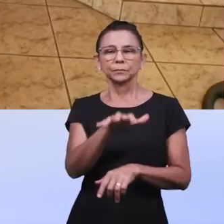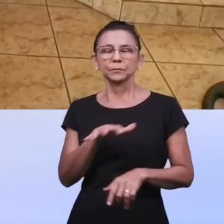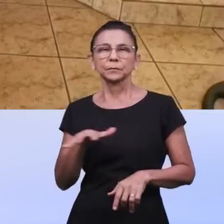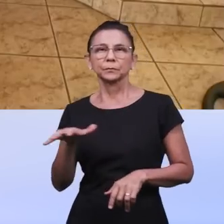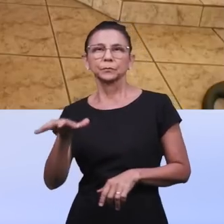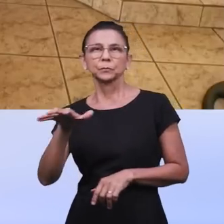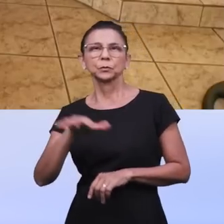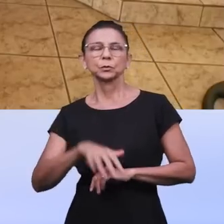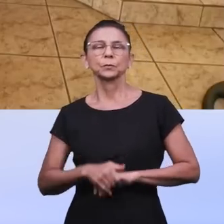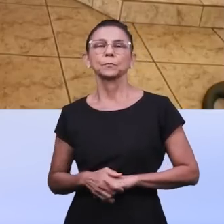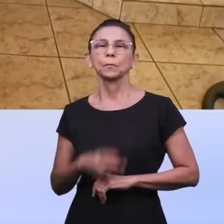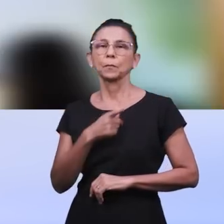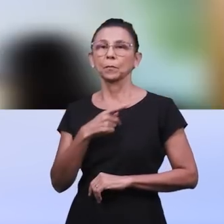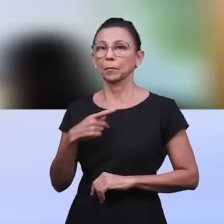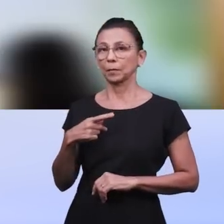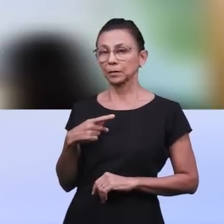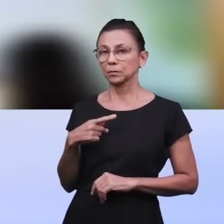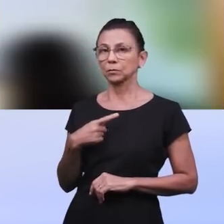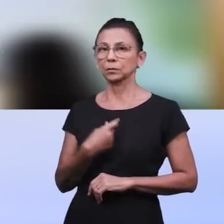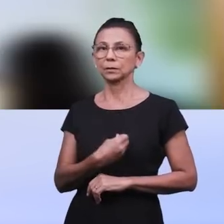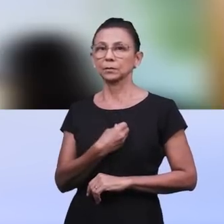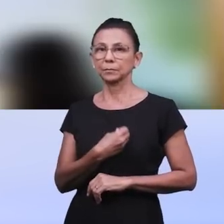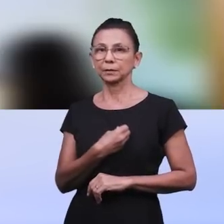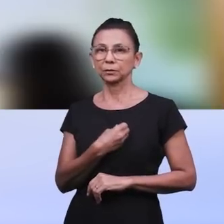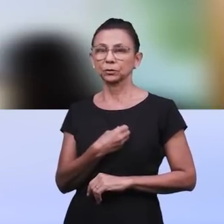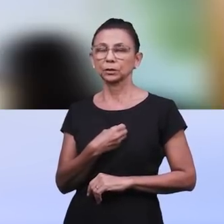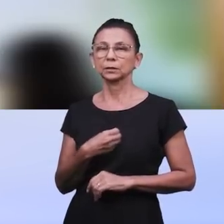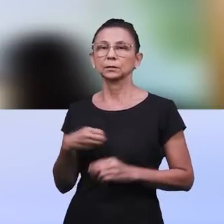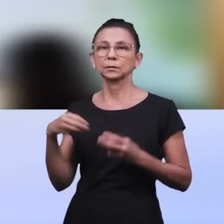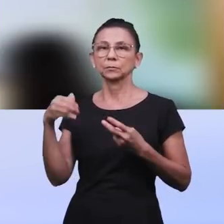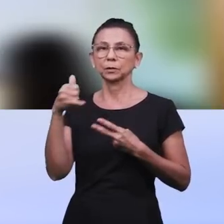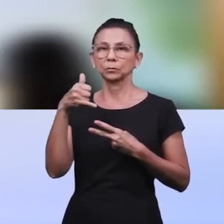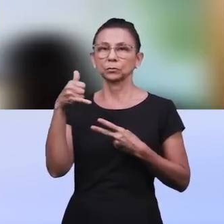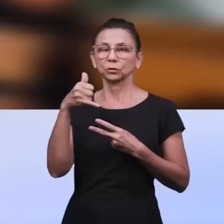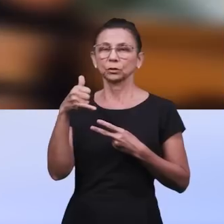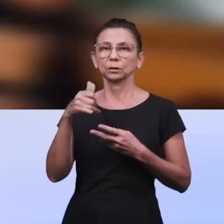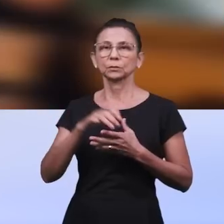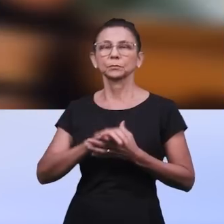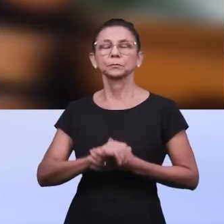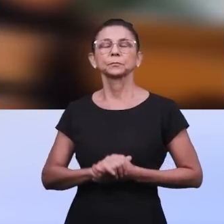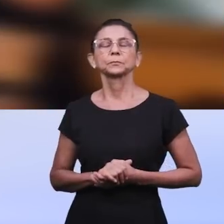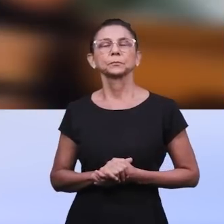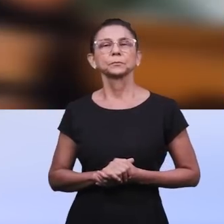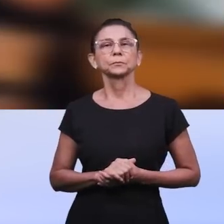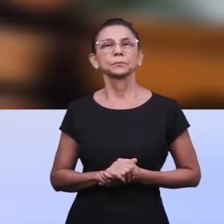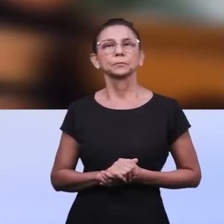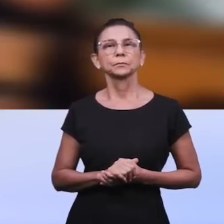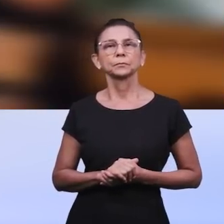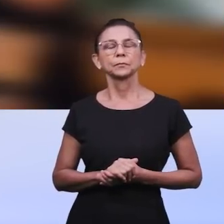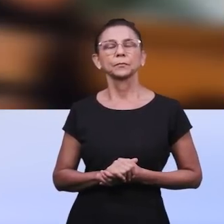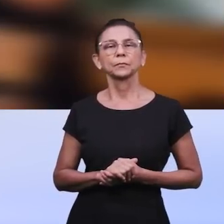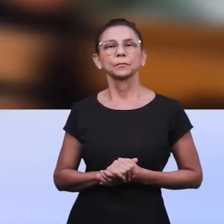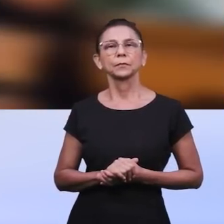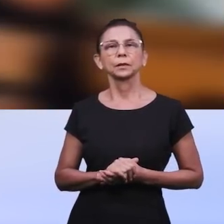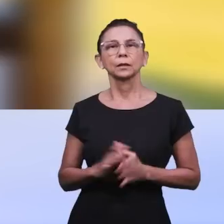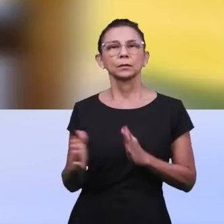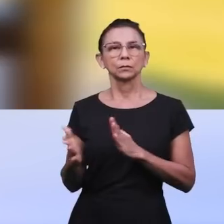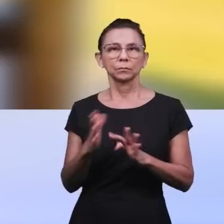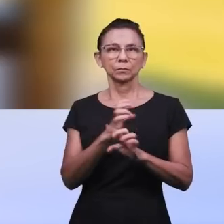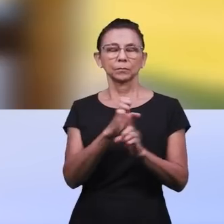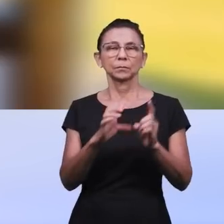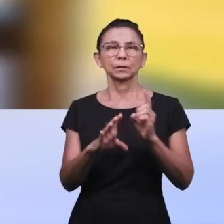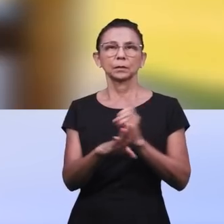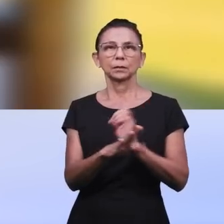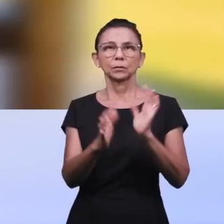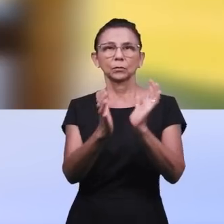onde contamos com a presença dos pastores da região e do ungido da Igreja Cristã Maranata de Maringá, Paraná. Durante a